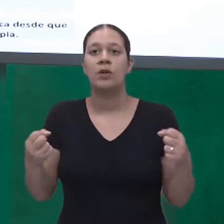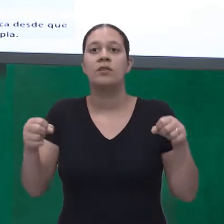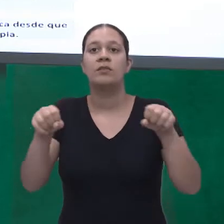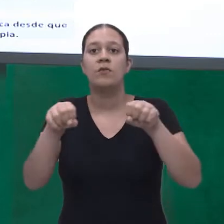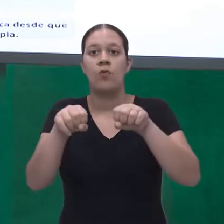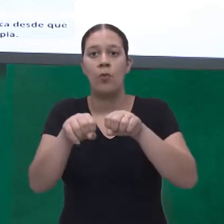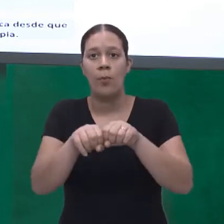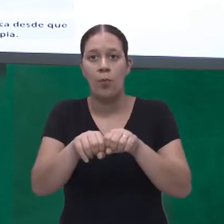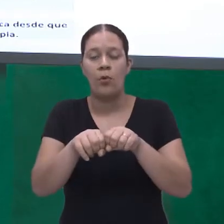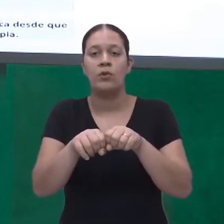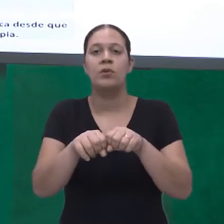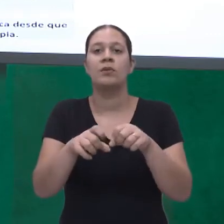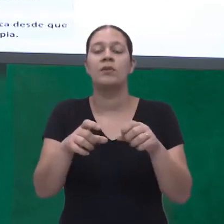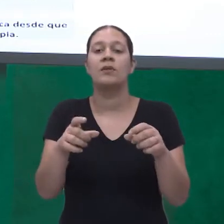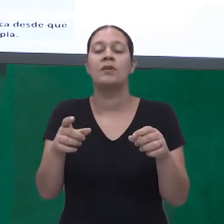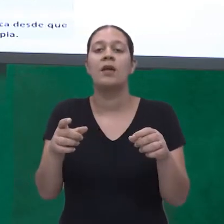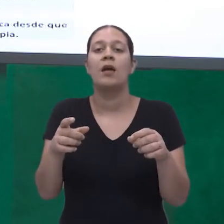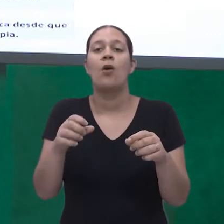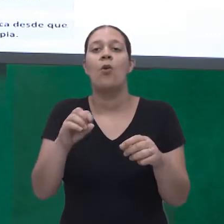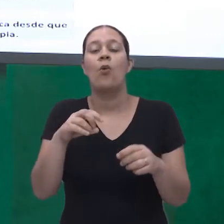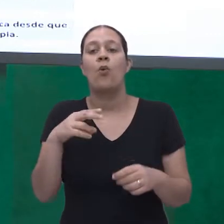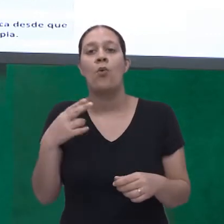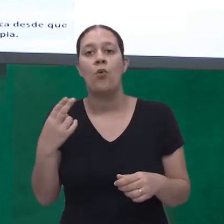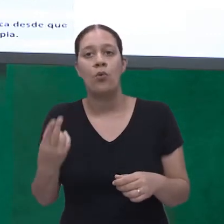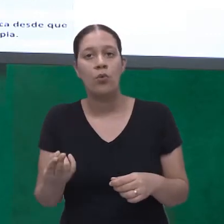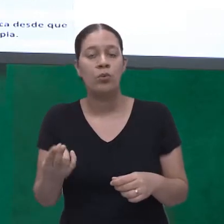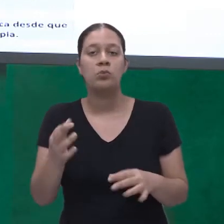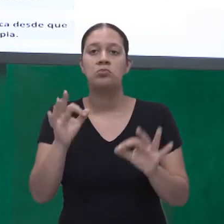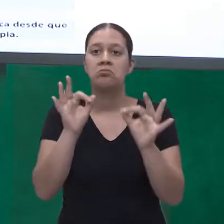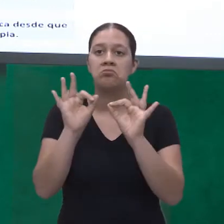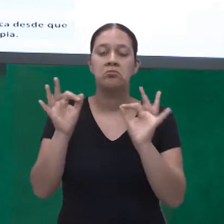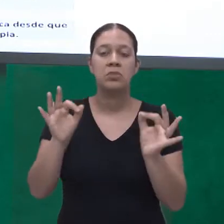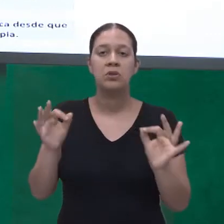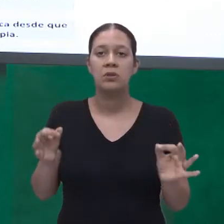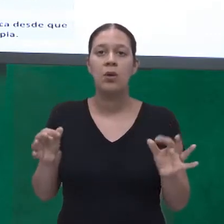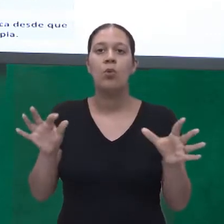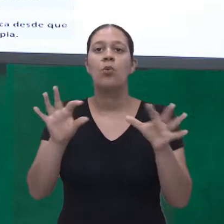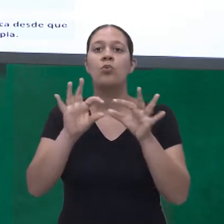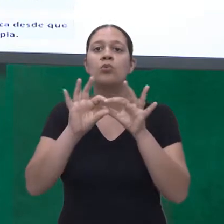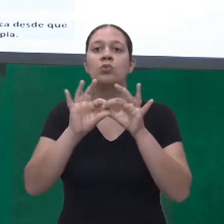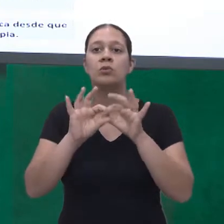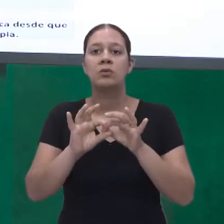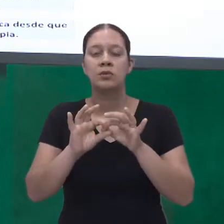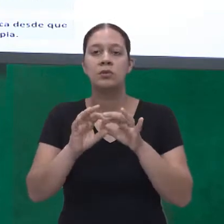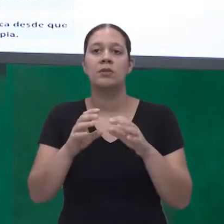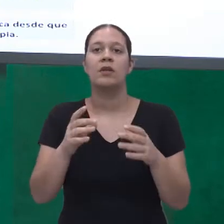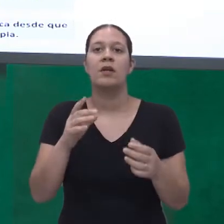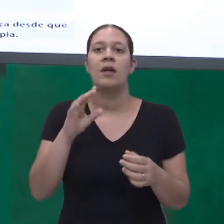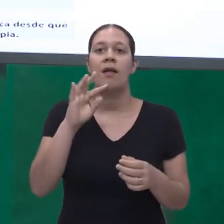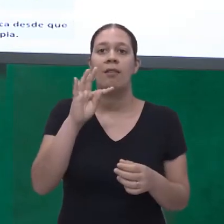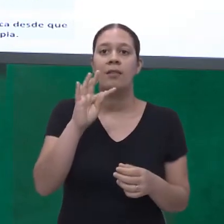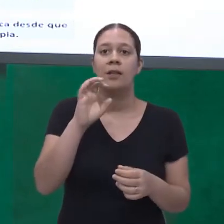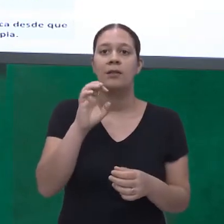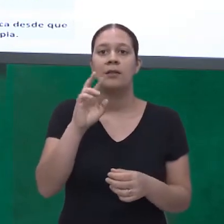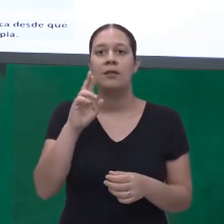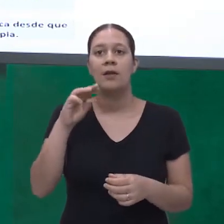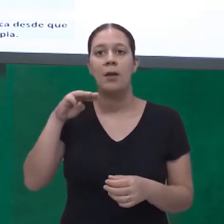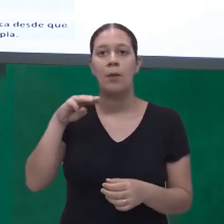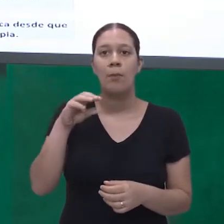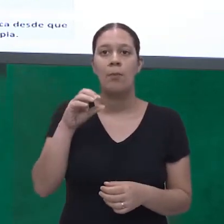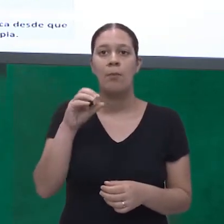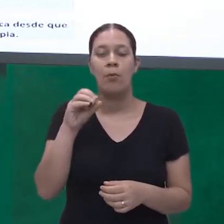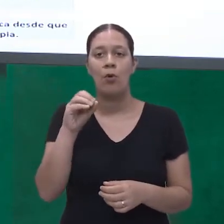ligação, se colidiu efetivamente, se não colidiu efetivamente, isso a termoquímica não estuda.